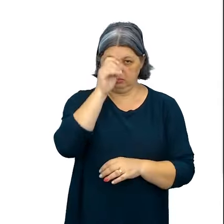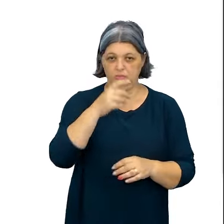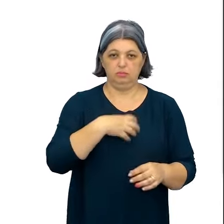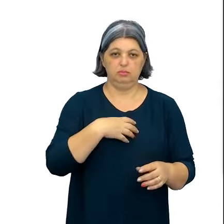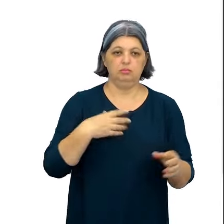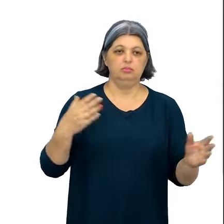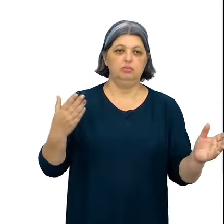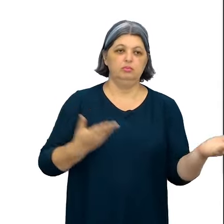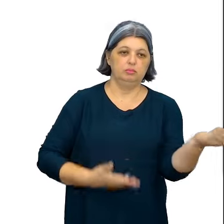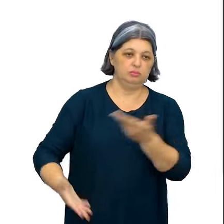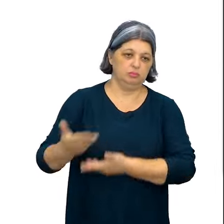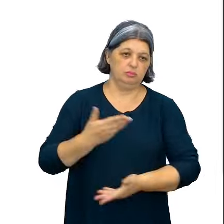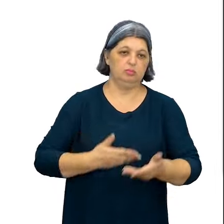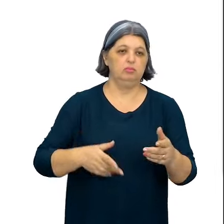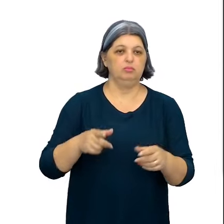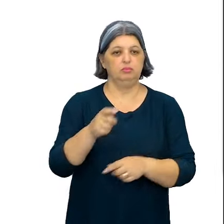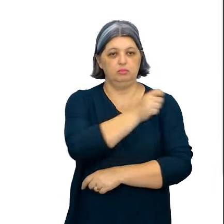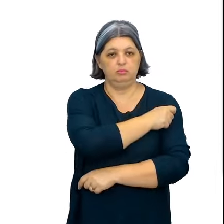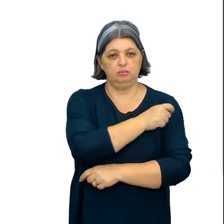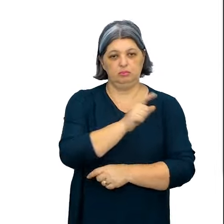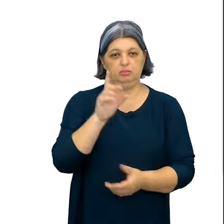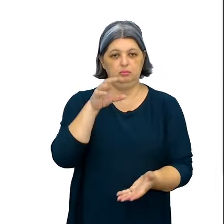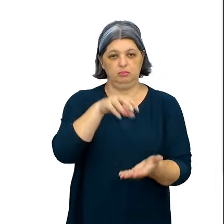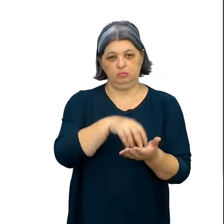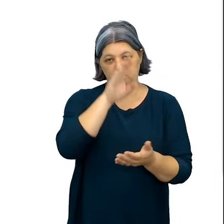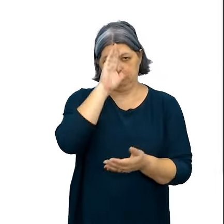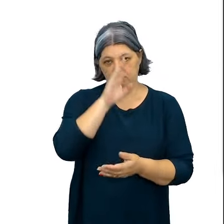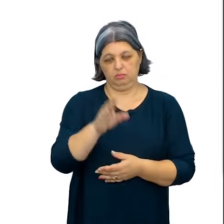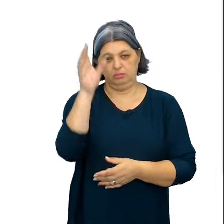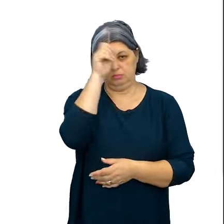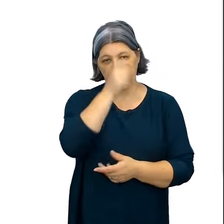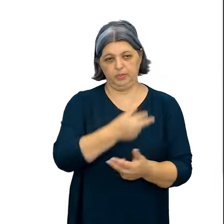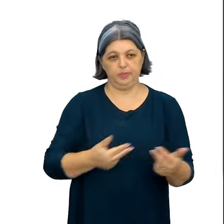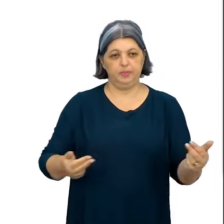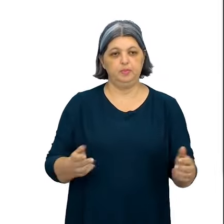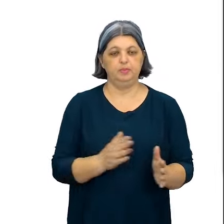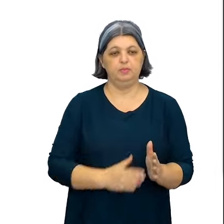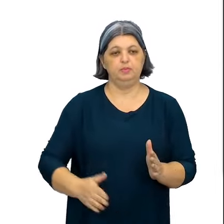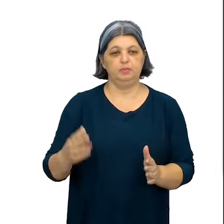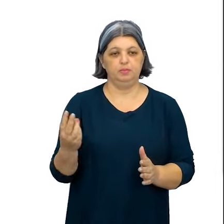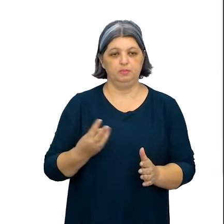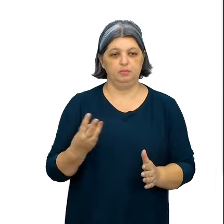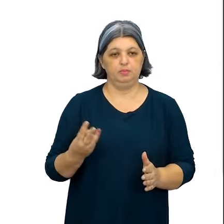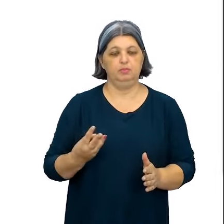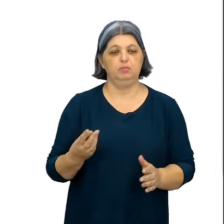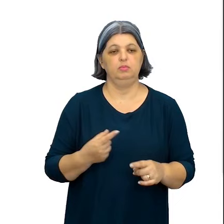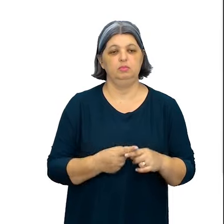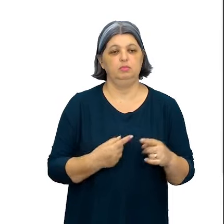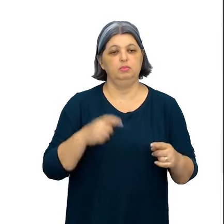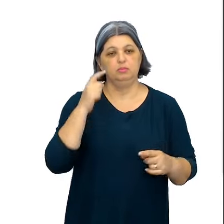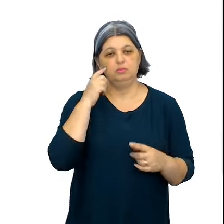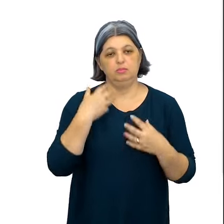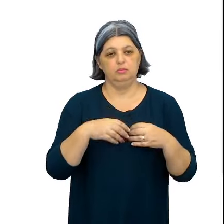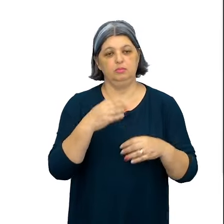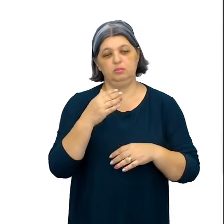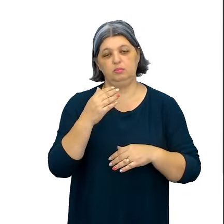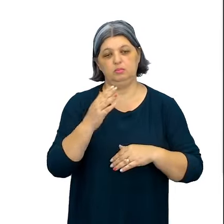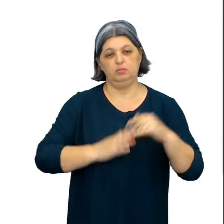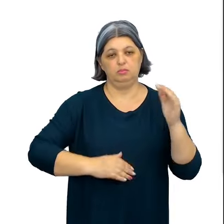interativa, tendo os estudantes como centro da aprendizagem. Numa terceira etapa, refletir se os estudos das